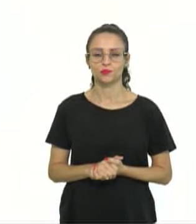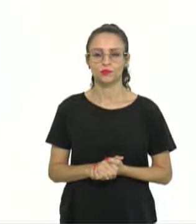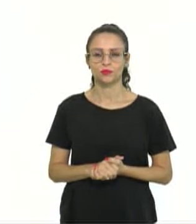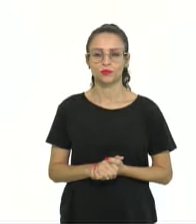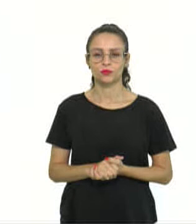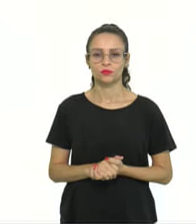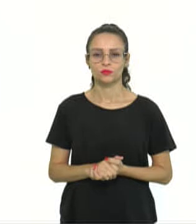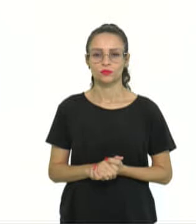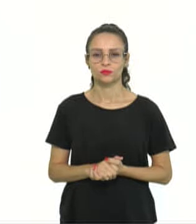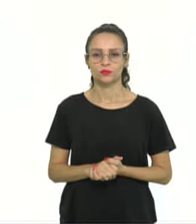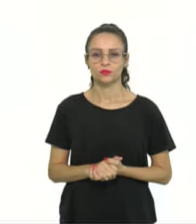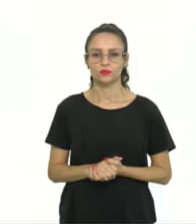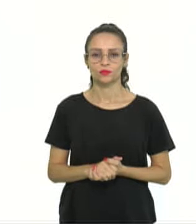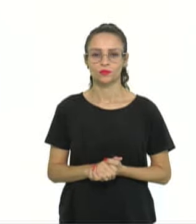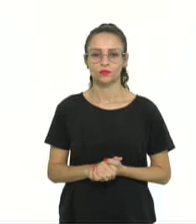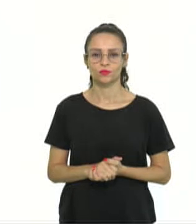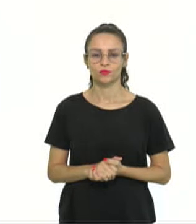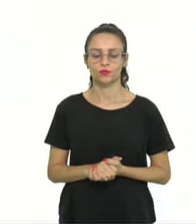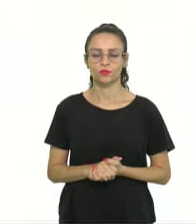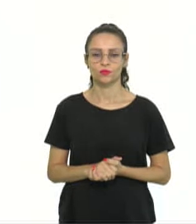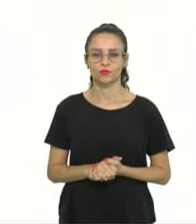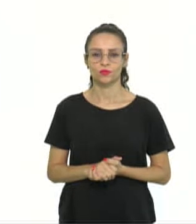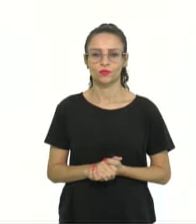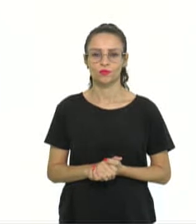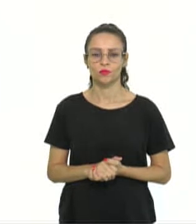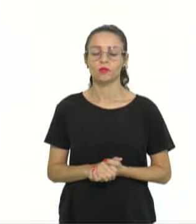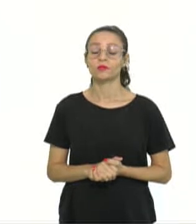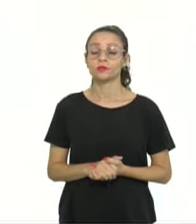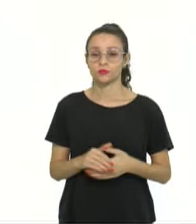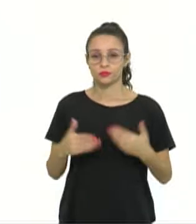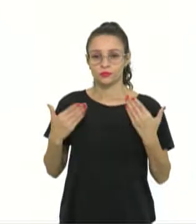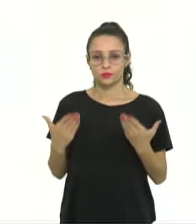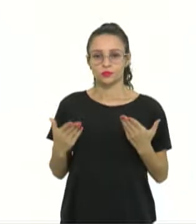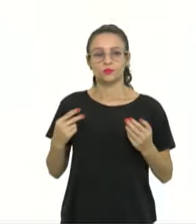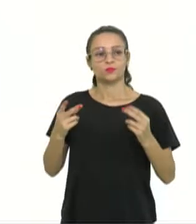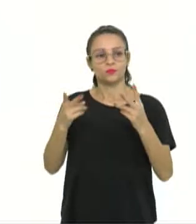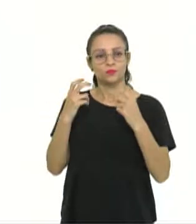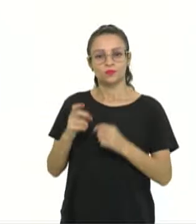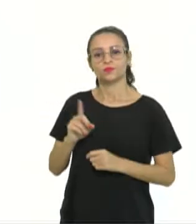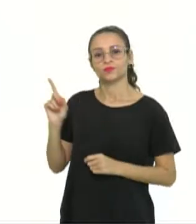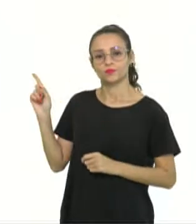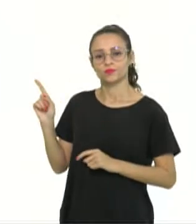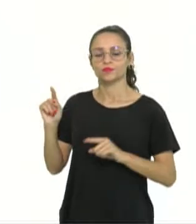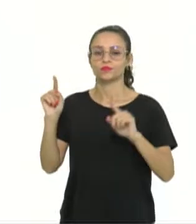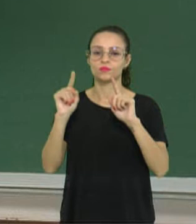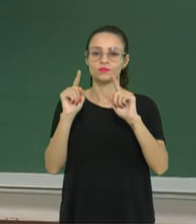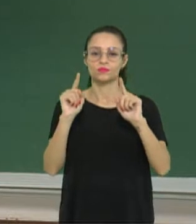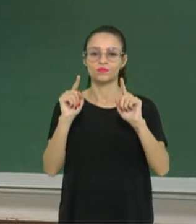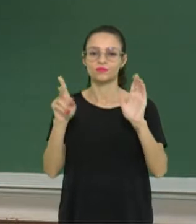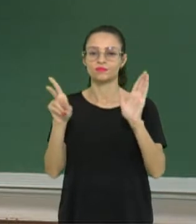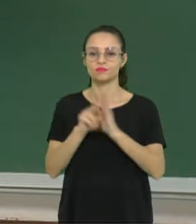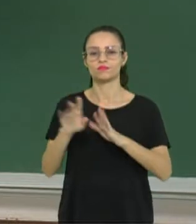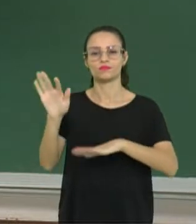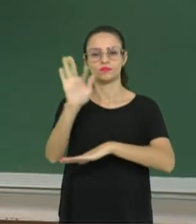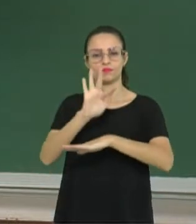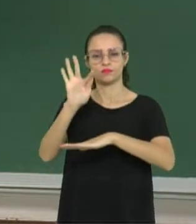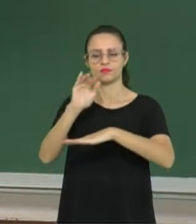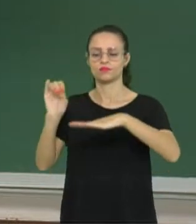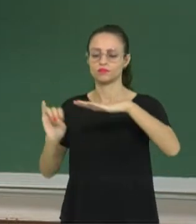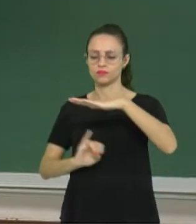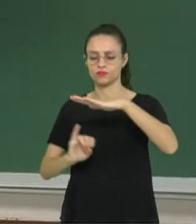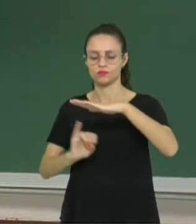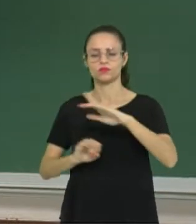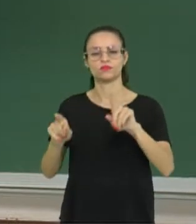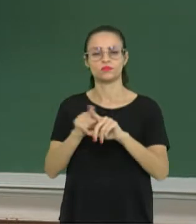I won't. Oh, rats! Então, aqui, dentro da nossa linguagem formal e informal, nós